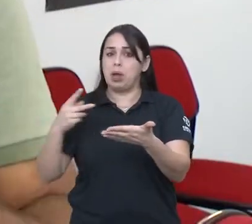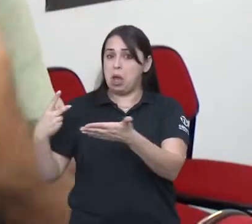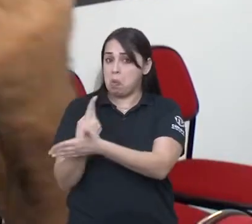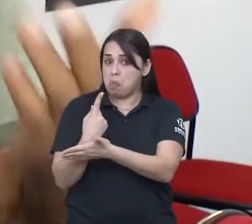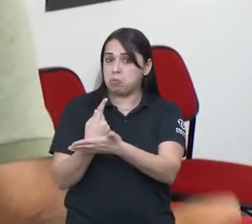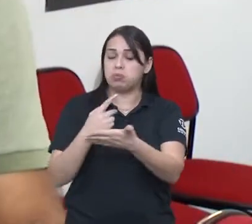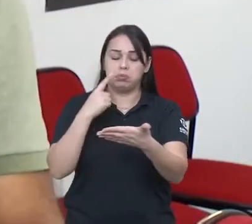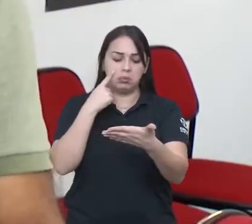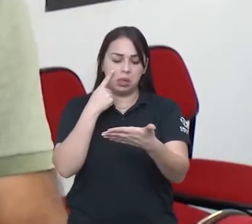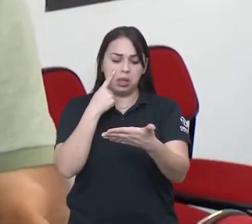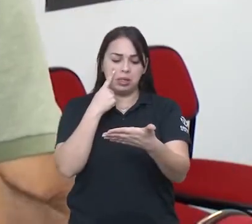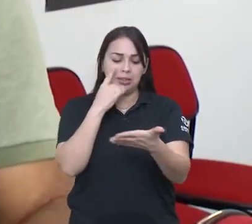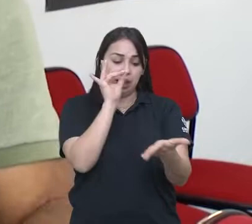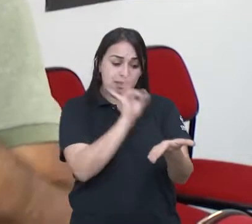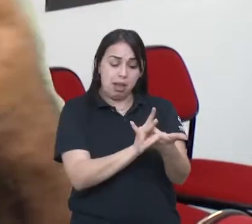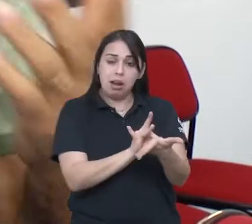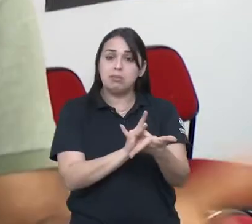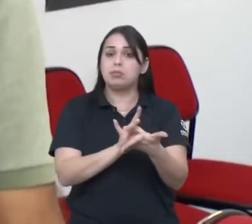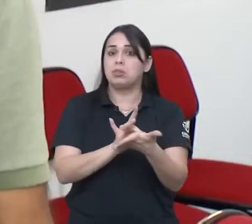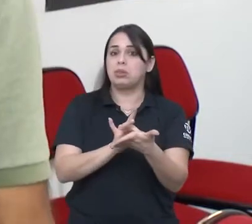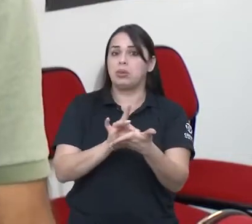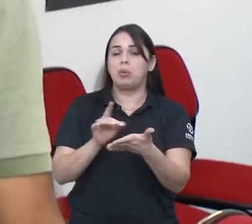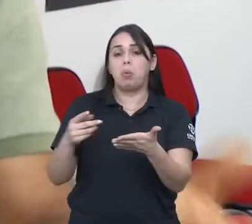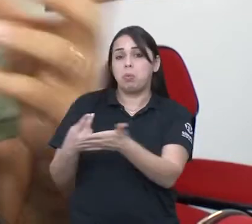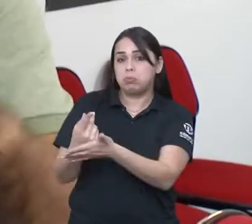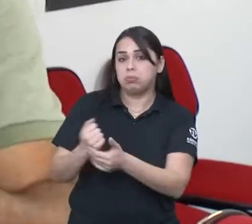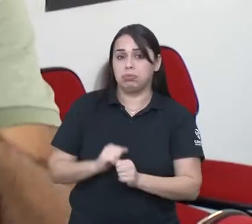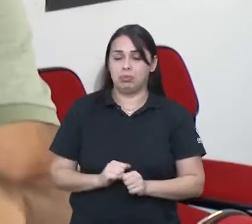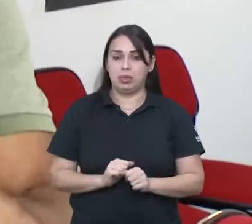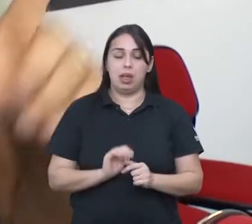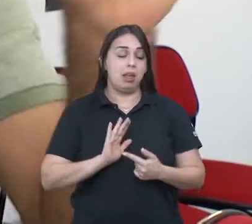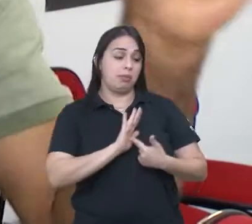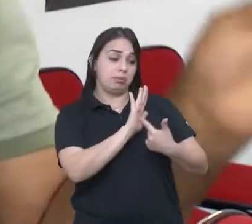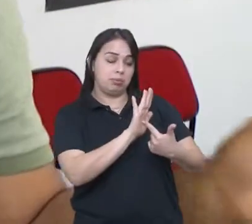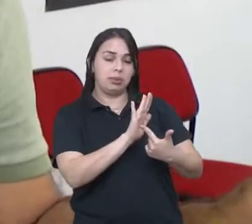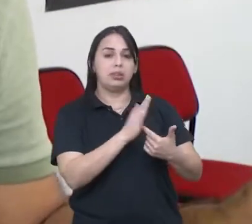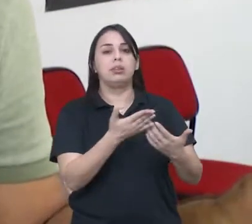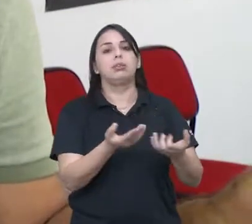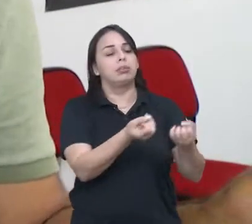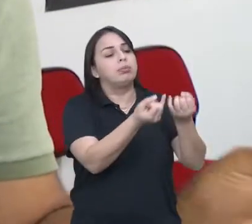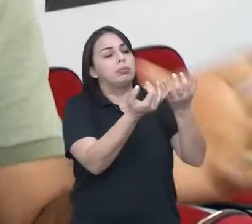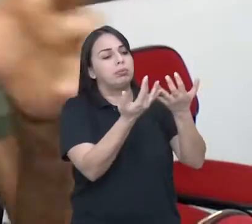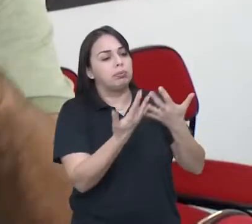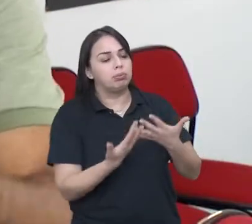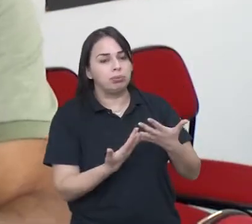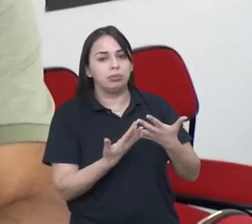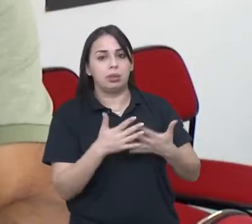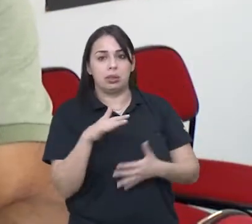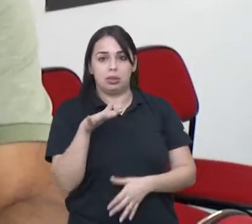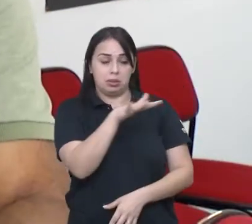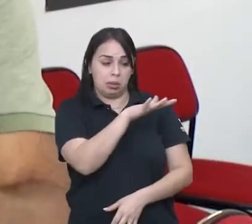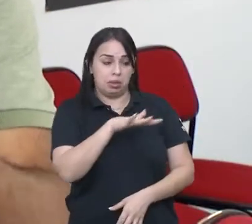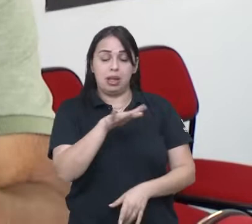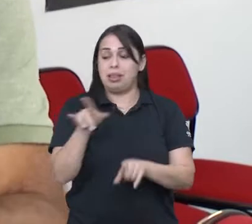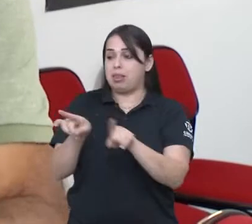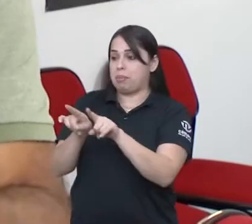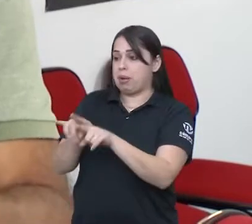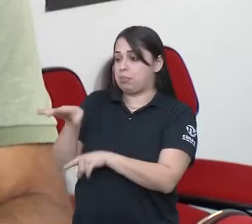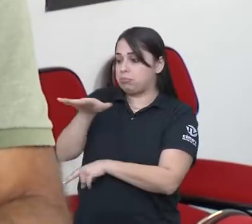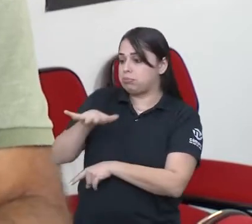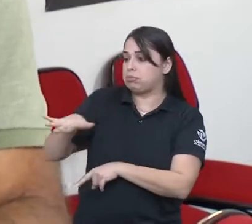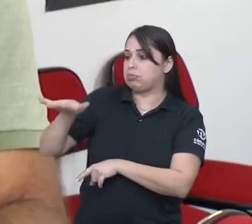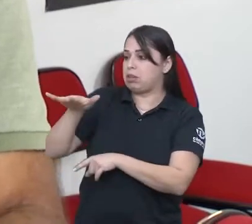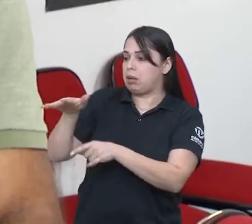o que está sendo cumprido, o que está deixando de cumprir no contrato para que seja apontado à Sabesp. Então, nós queremos ouvir